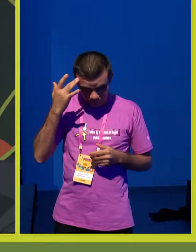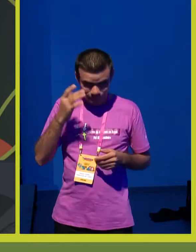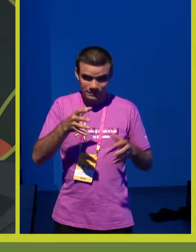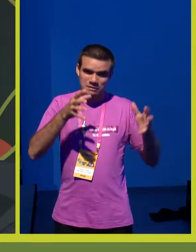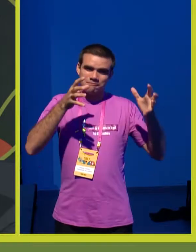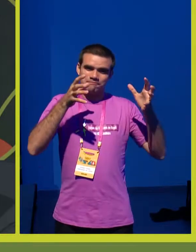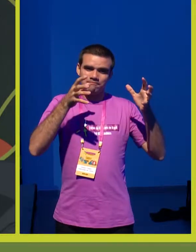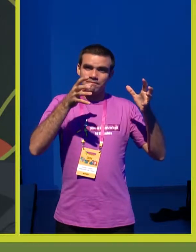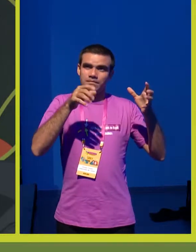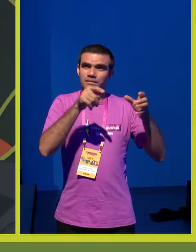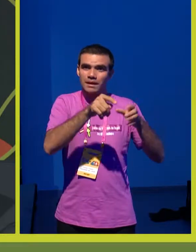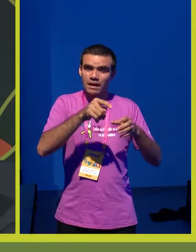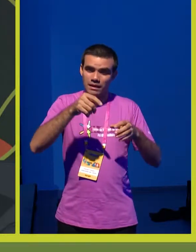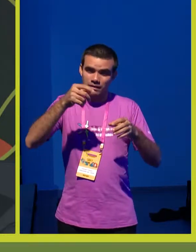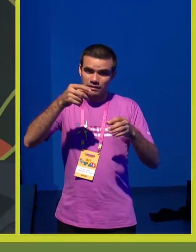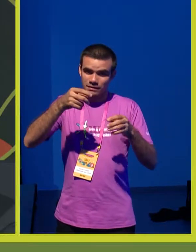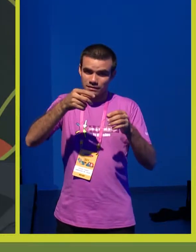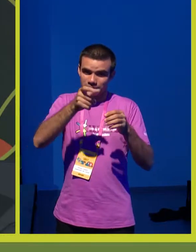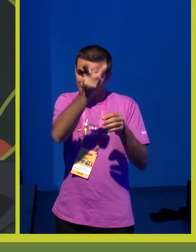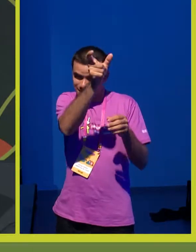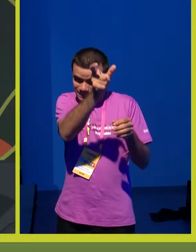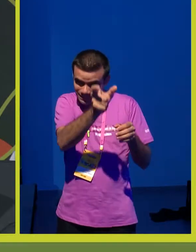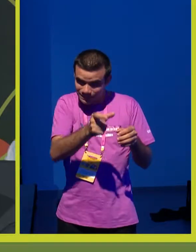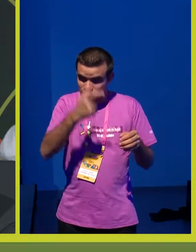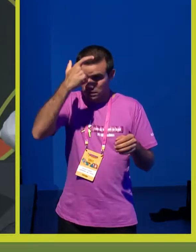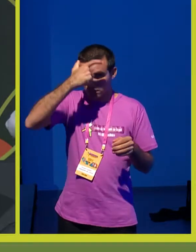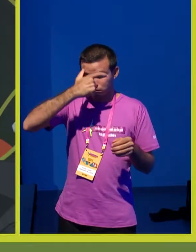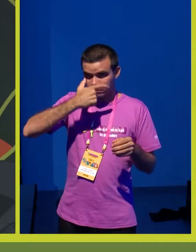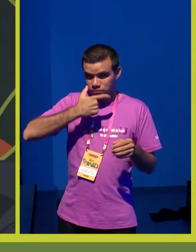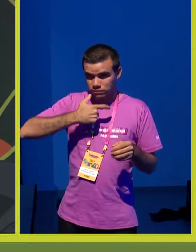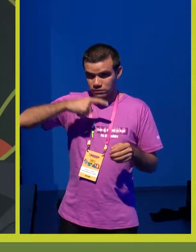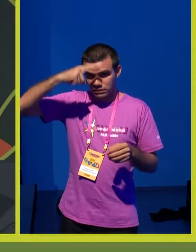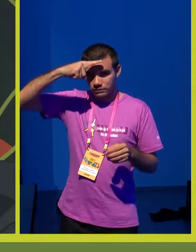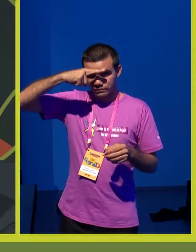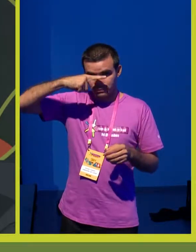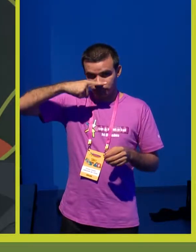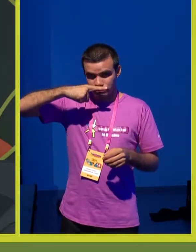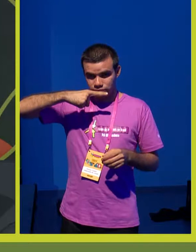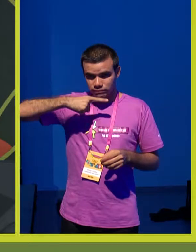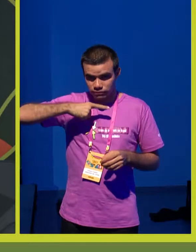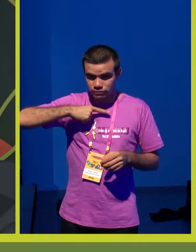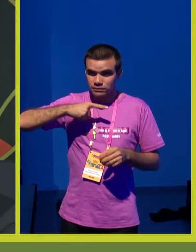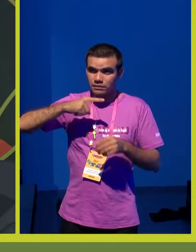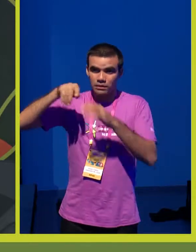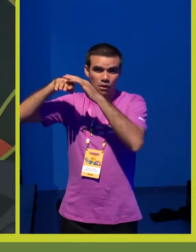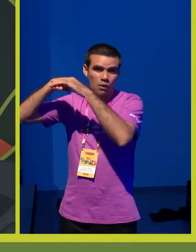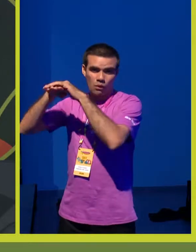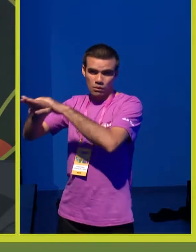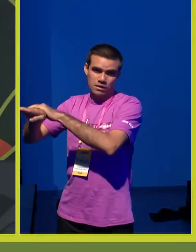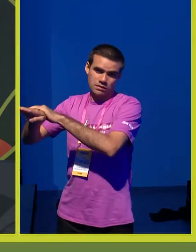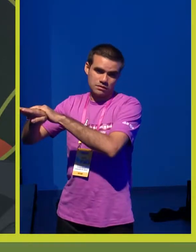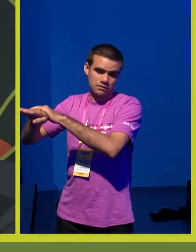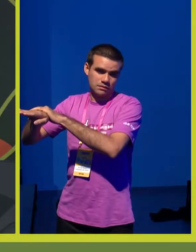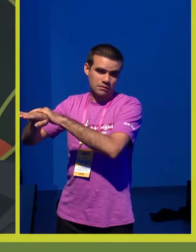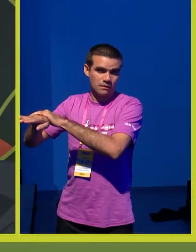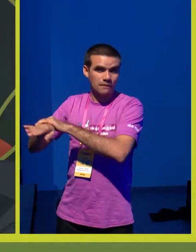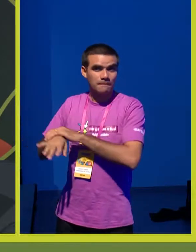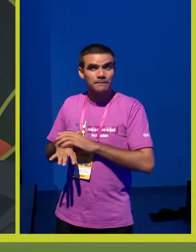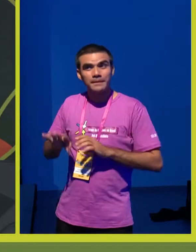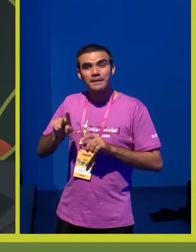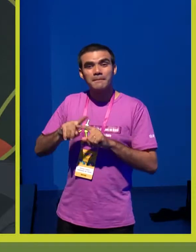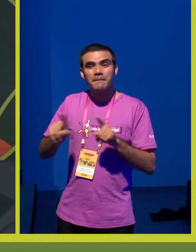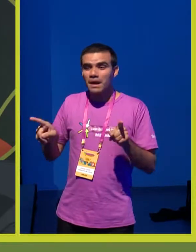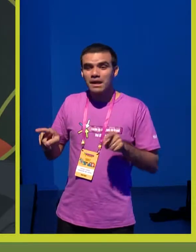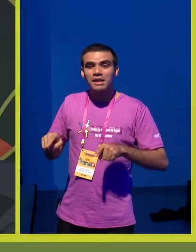por um sistema de segurança pública em algum instante ele foi qualificado e foi identificado mesmo